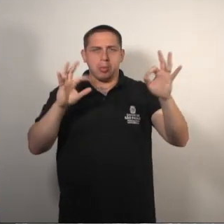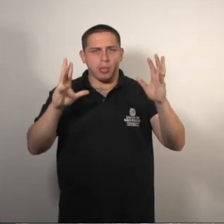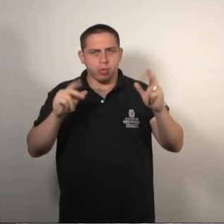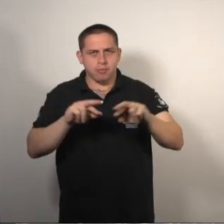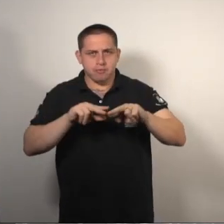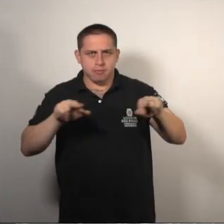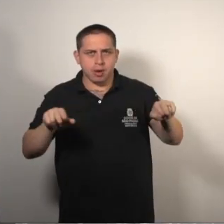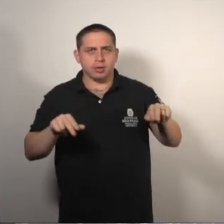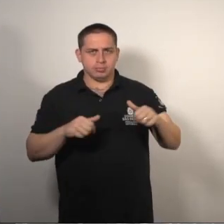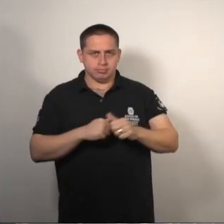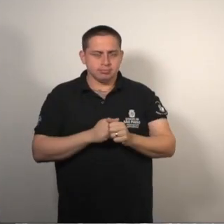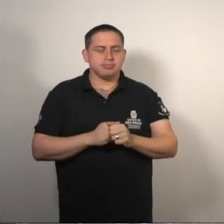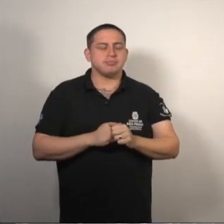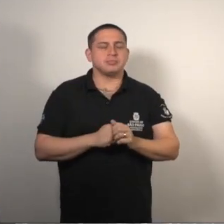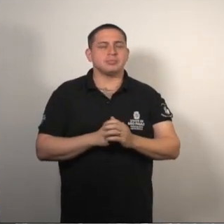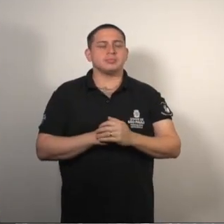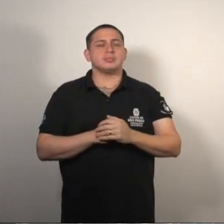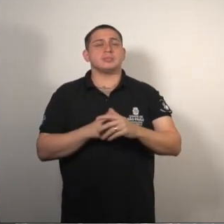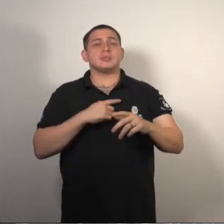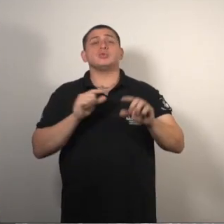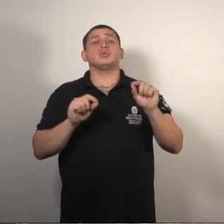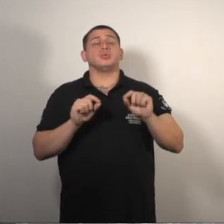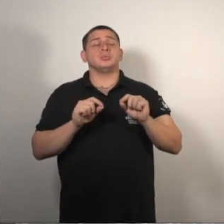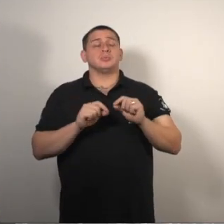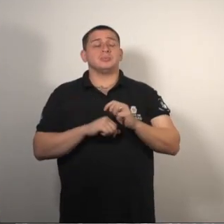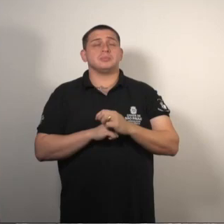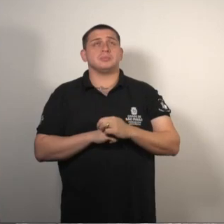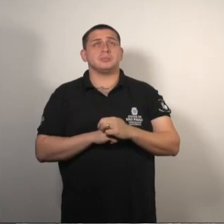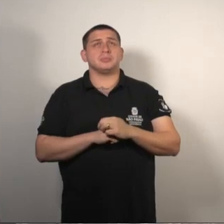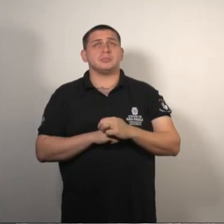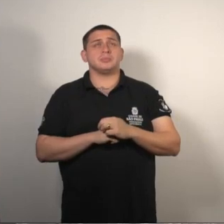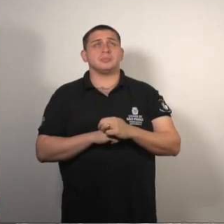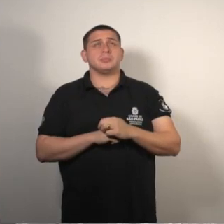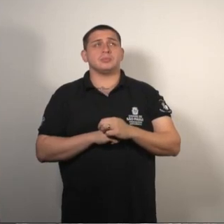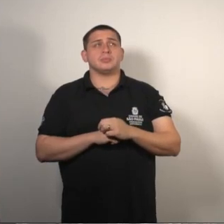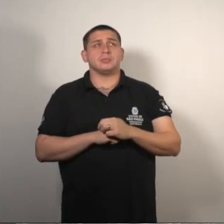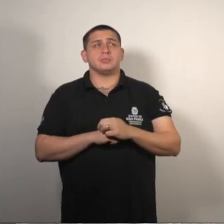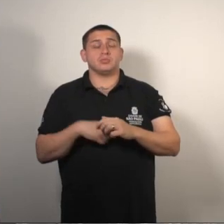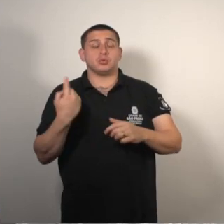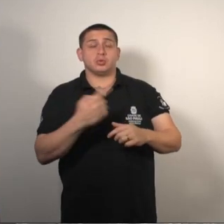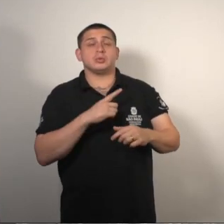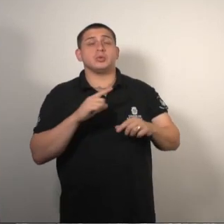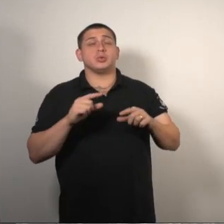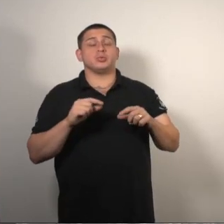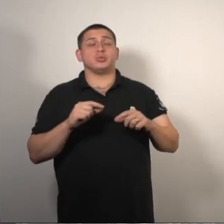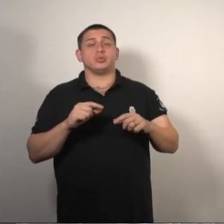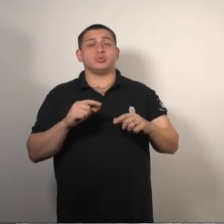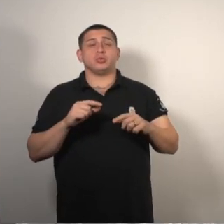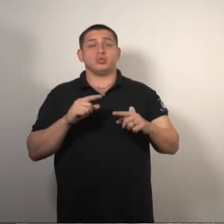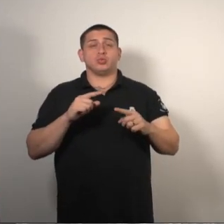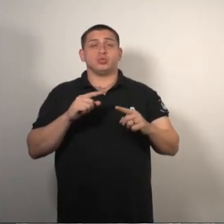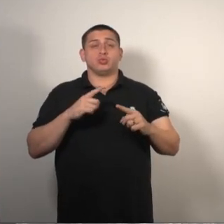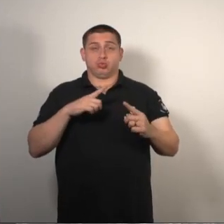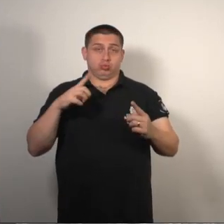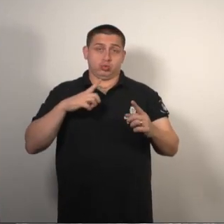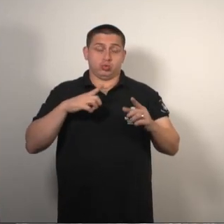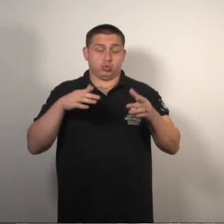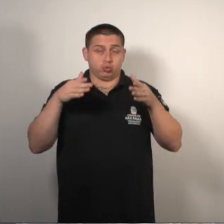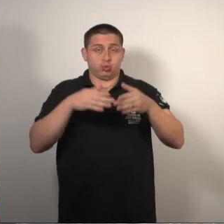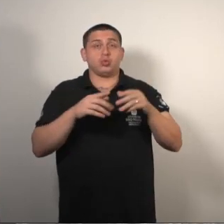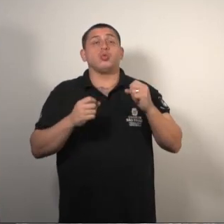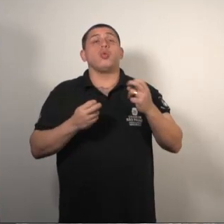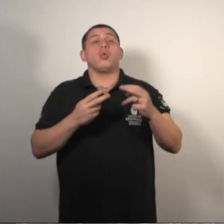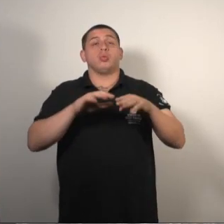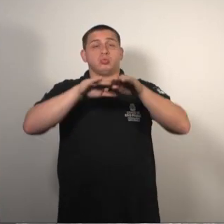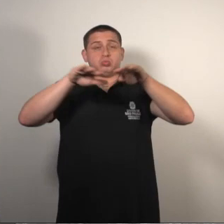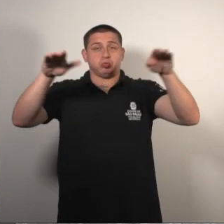refere aos investimentos em obras de recuperação e manutenção de pontos e viadutos. Nós temos um total de 265